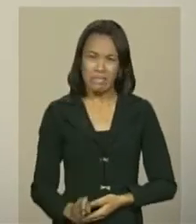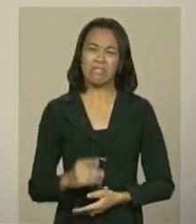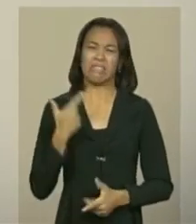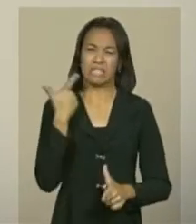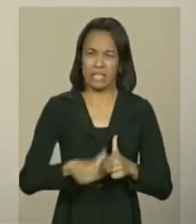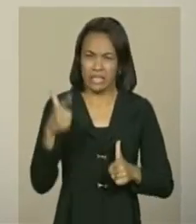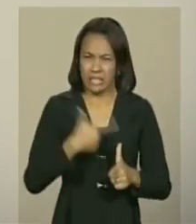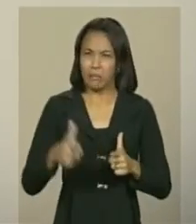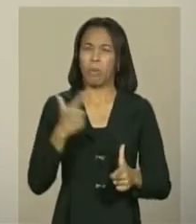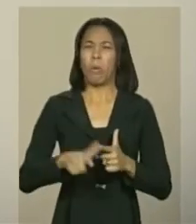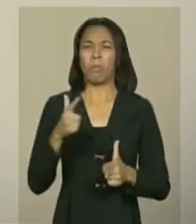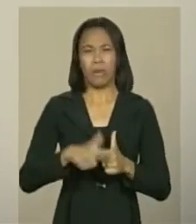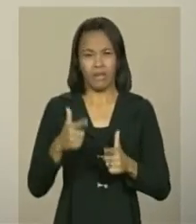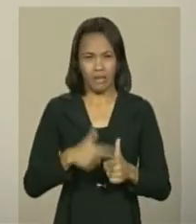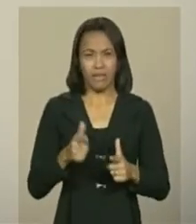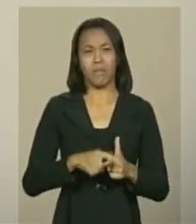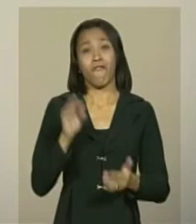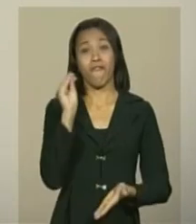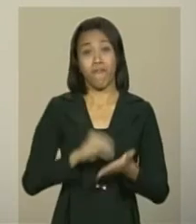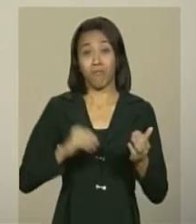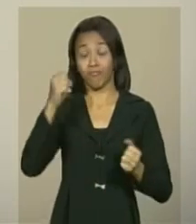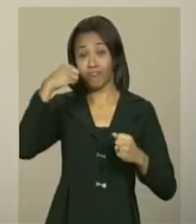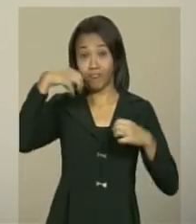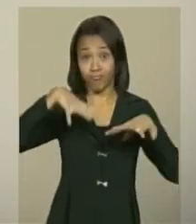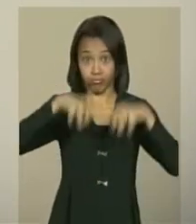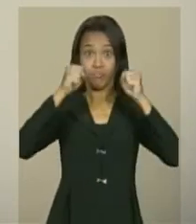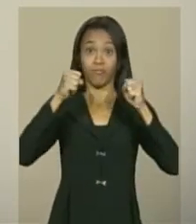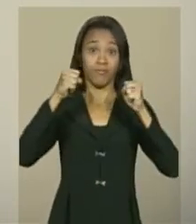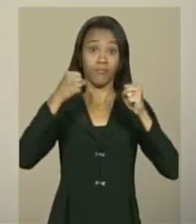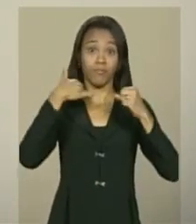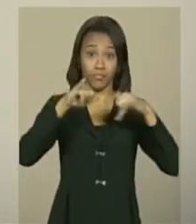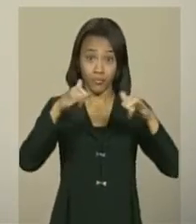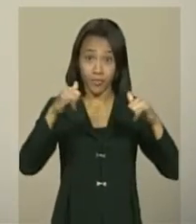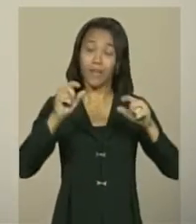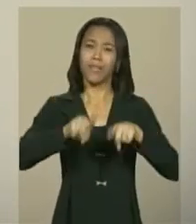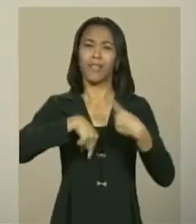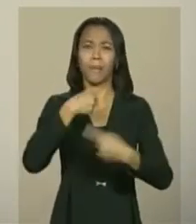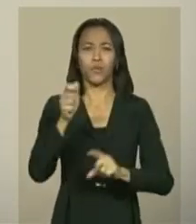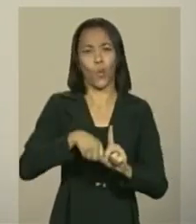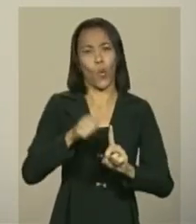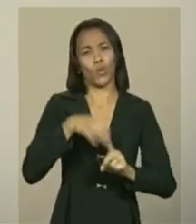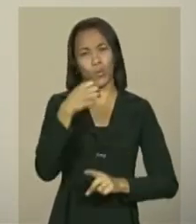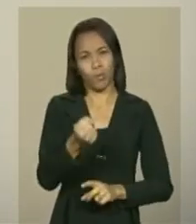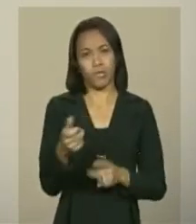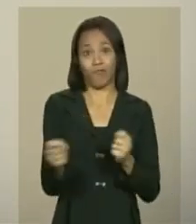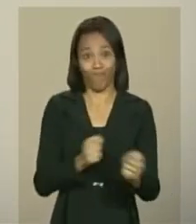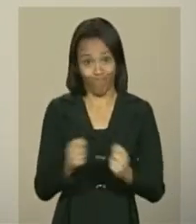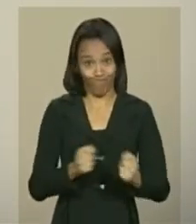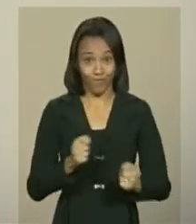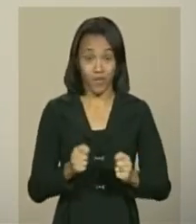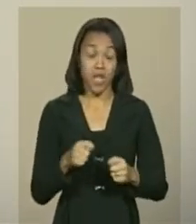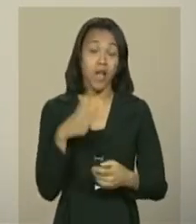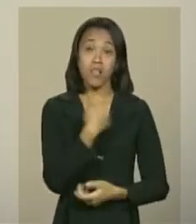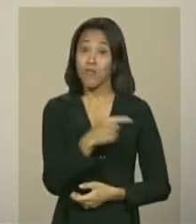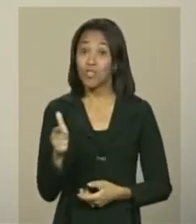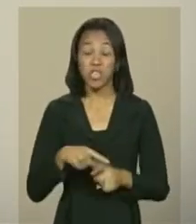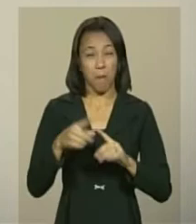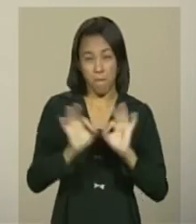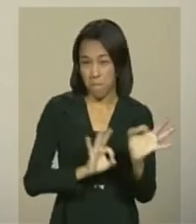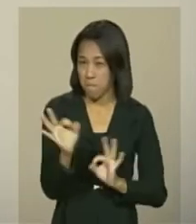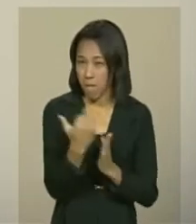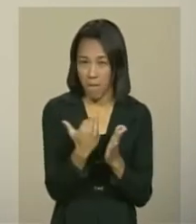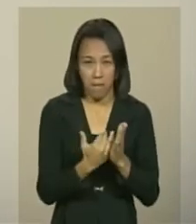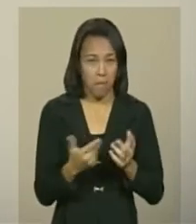Brasil enfrentava sérios problemas de falta de energia elétrica depois oito meses de relacionamento não havia